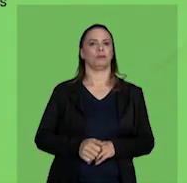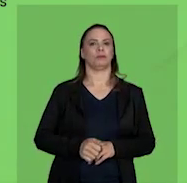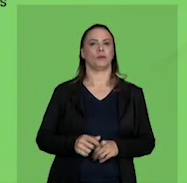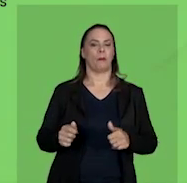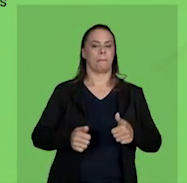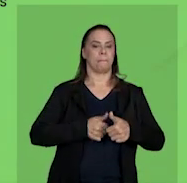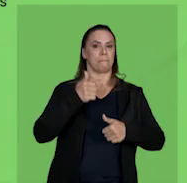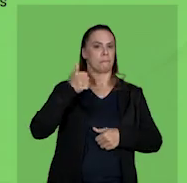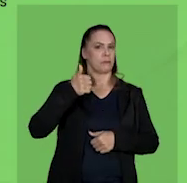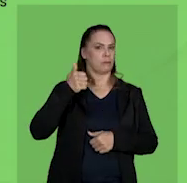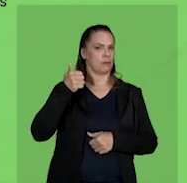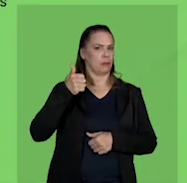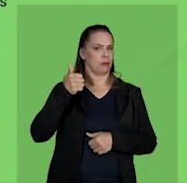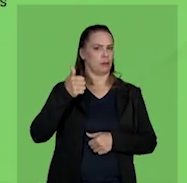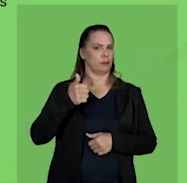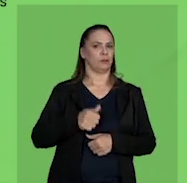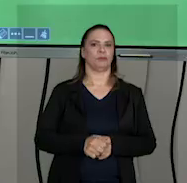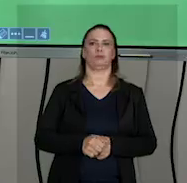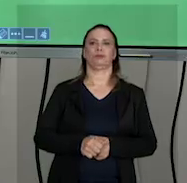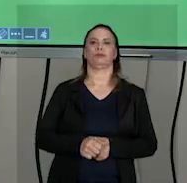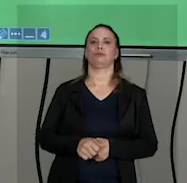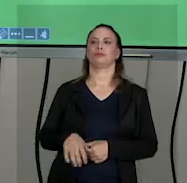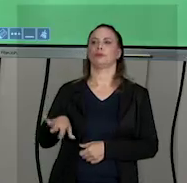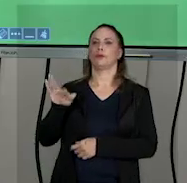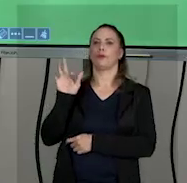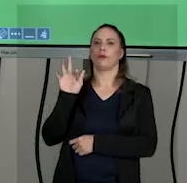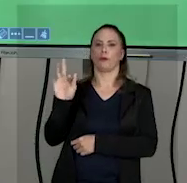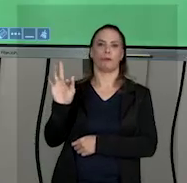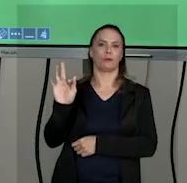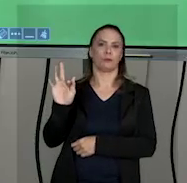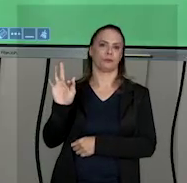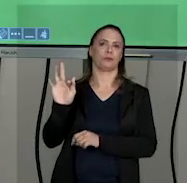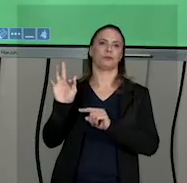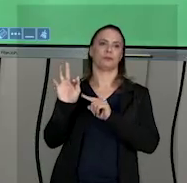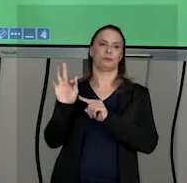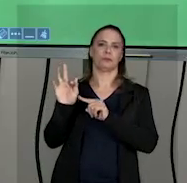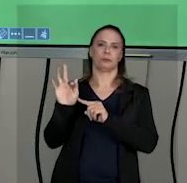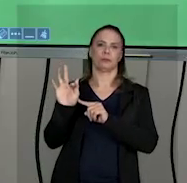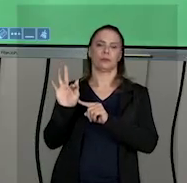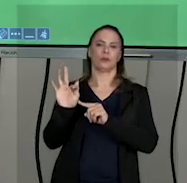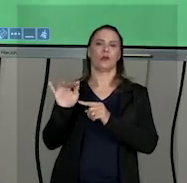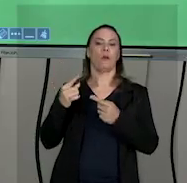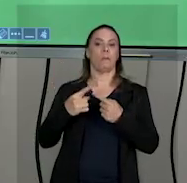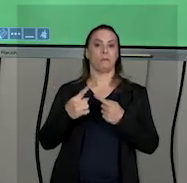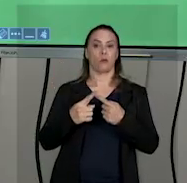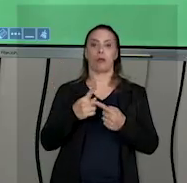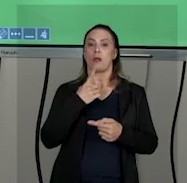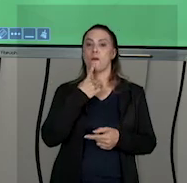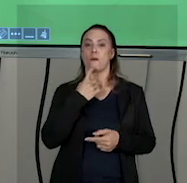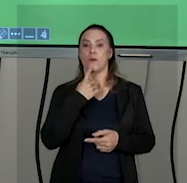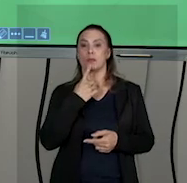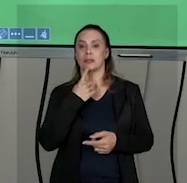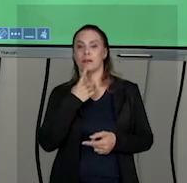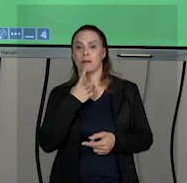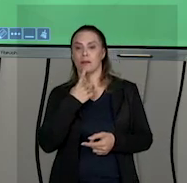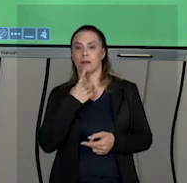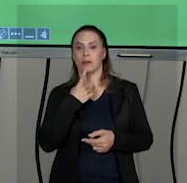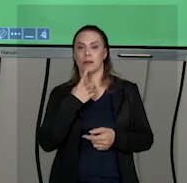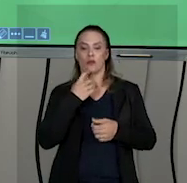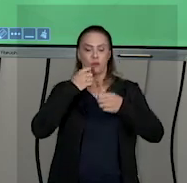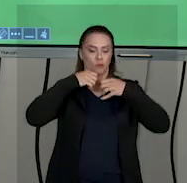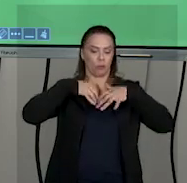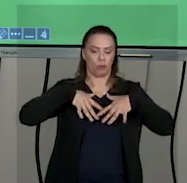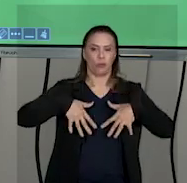energia para o corpo? Não, né, gente? Eu acabei de falar, o sangue transporta também nutrientes, então essa alternativa aqui é